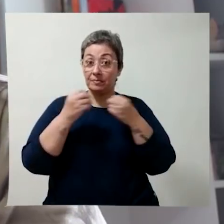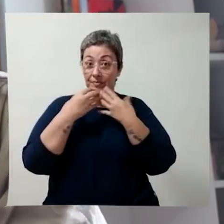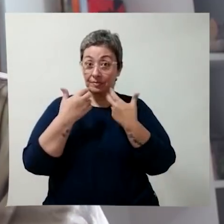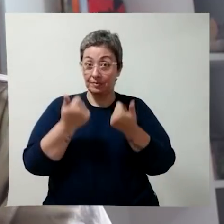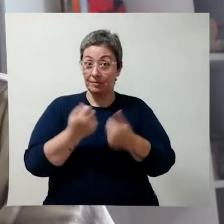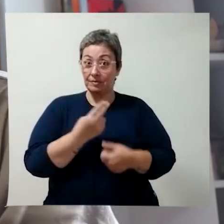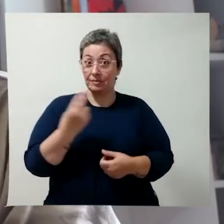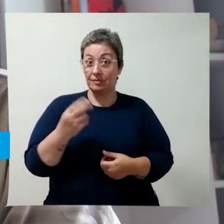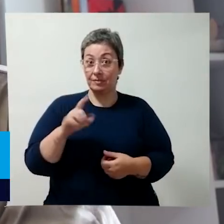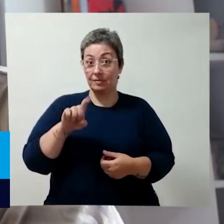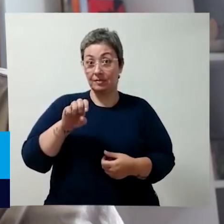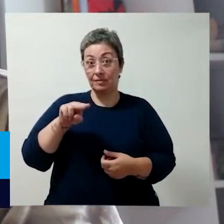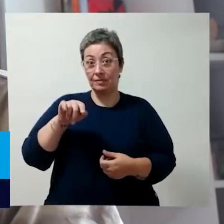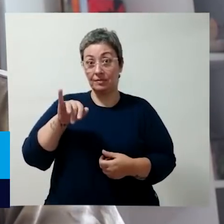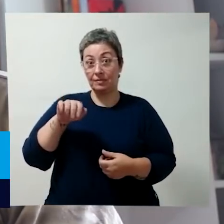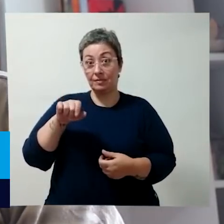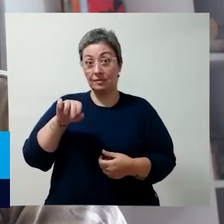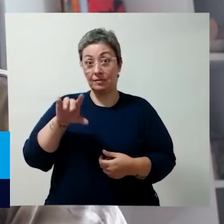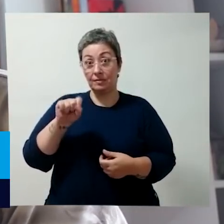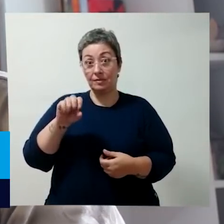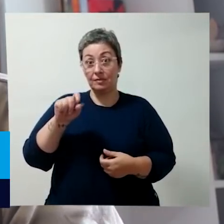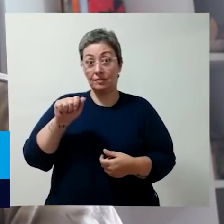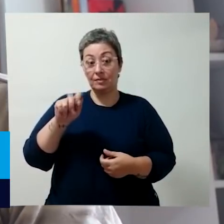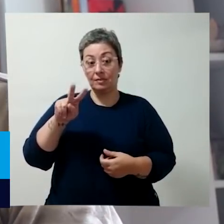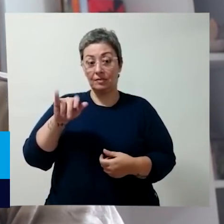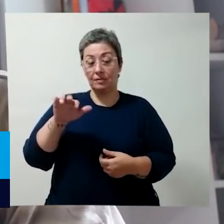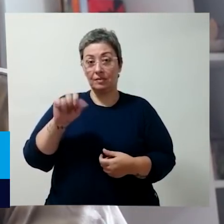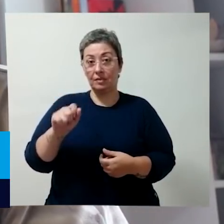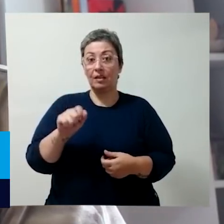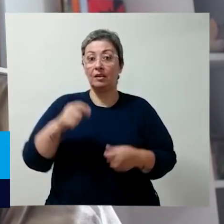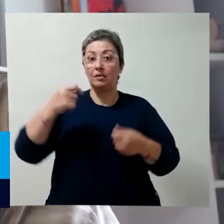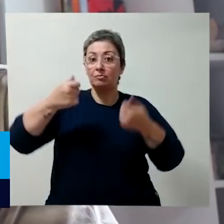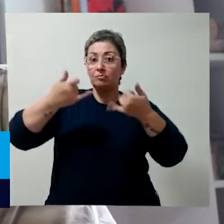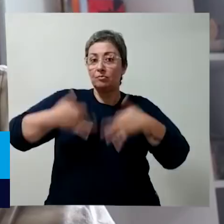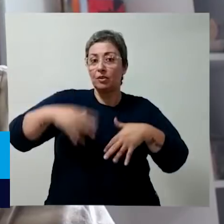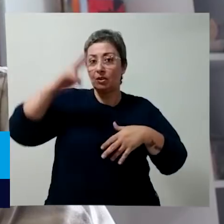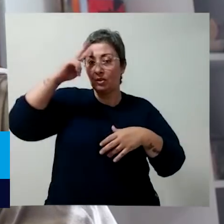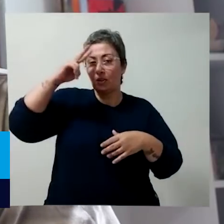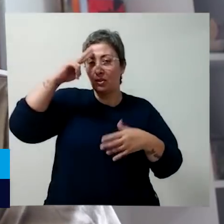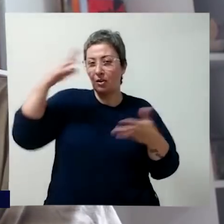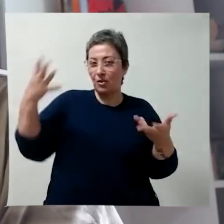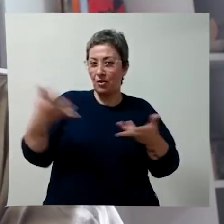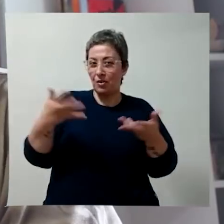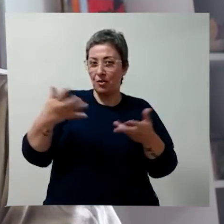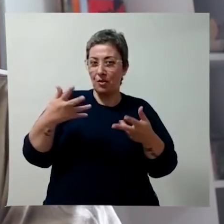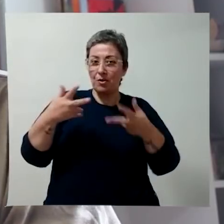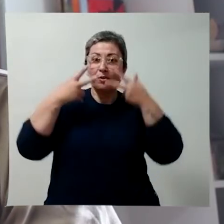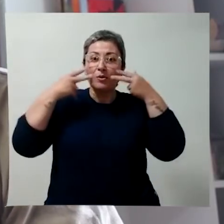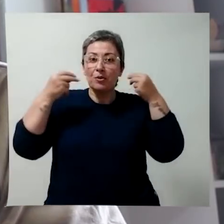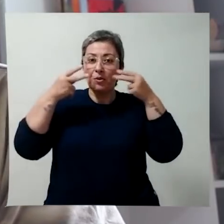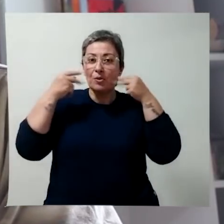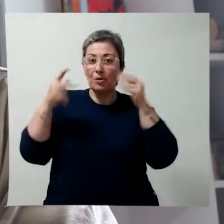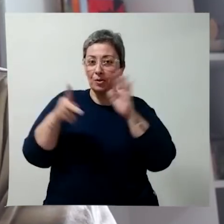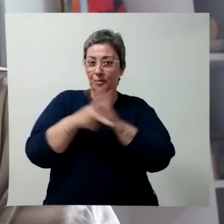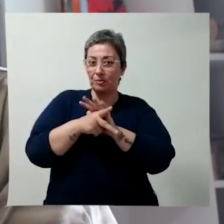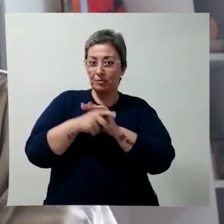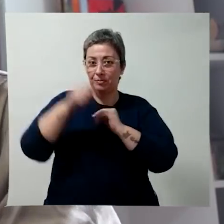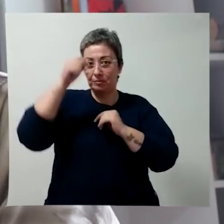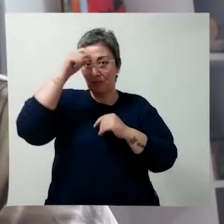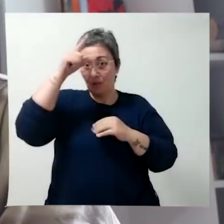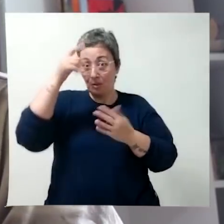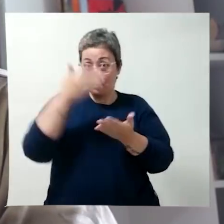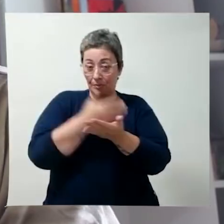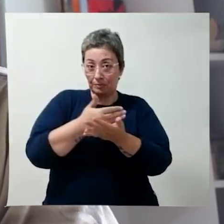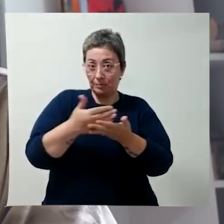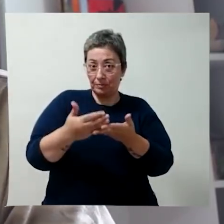Olá, tudo bem? Meu nome é Edmilson Ávila, eu sou contador de histórias e hoje eu vim aqui para contar uma história indígena para vocês. Então,